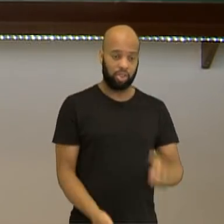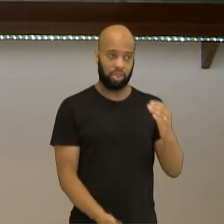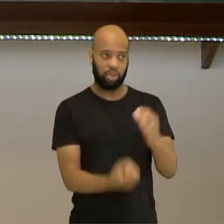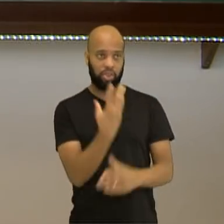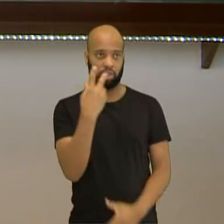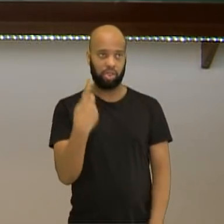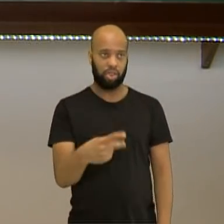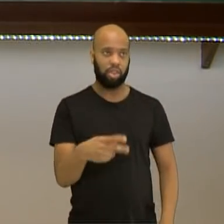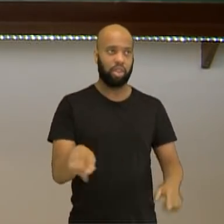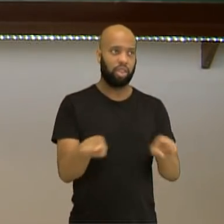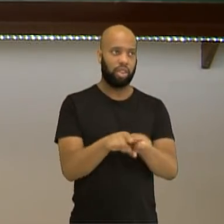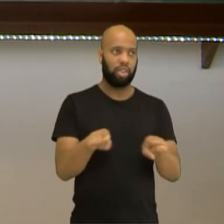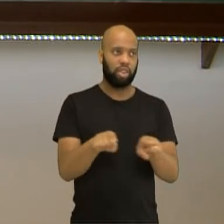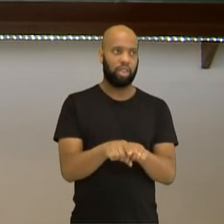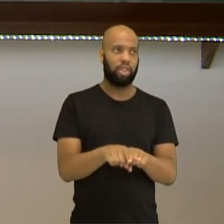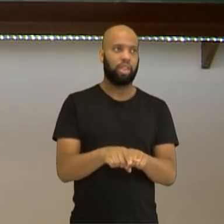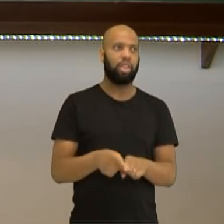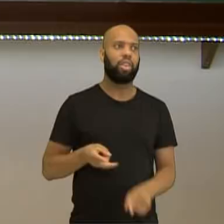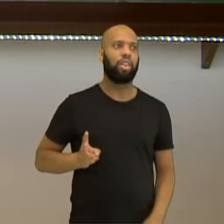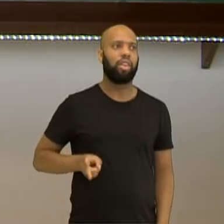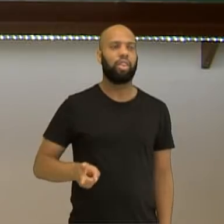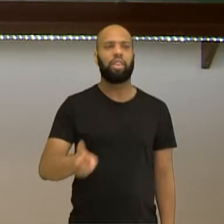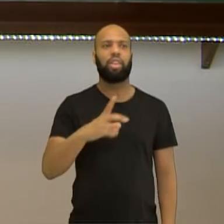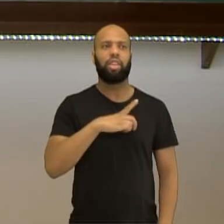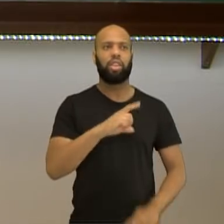gente tem que sempre